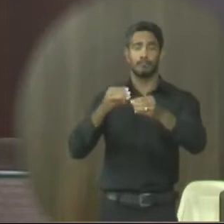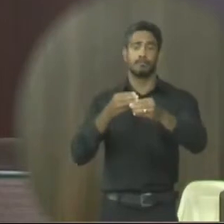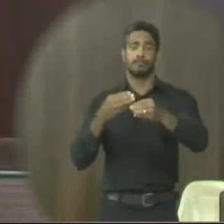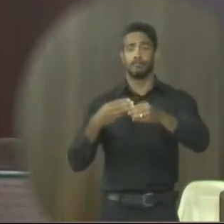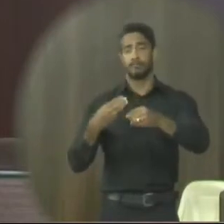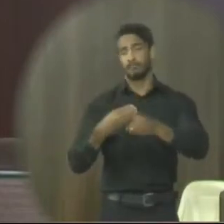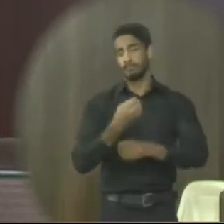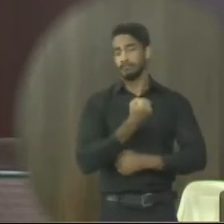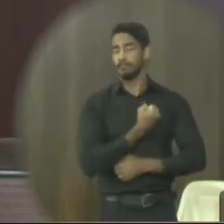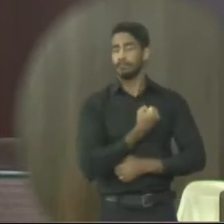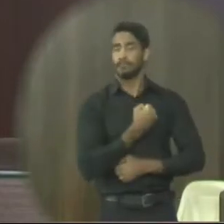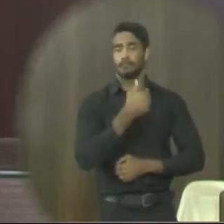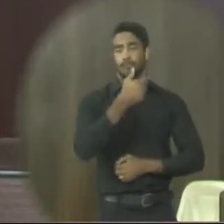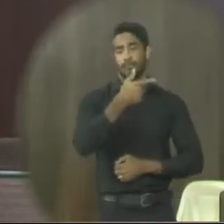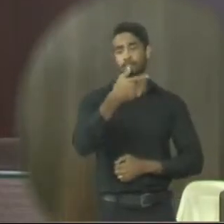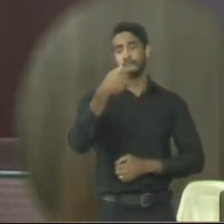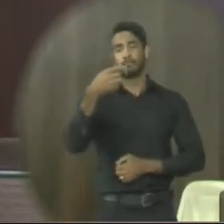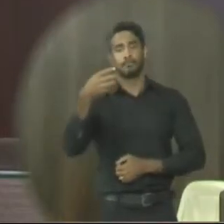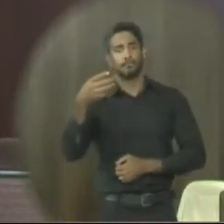número